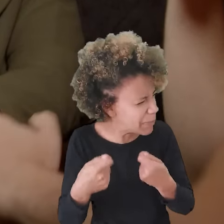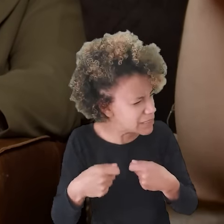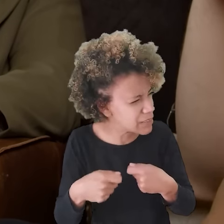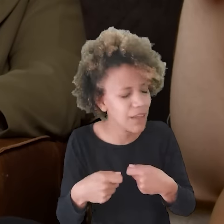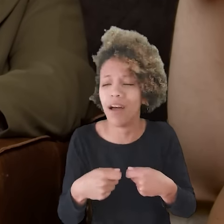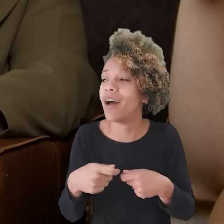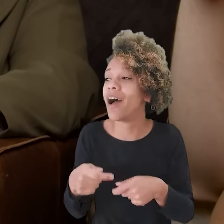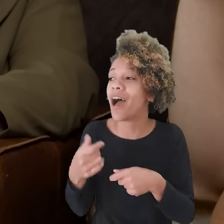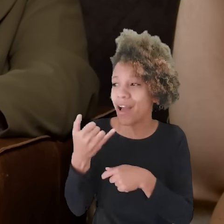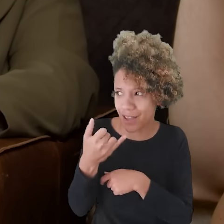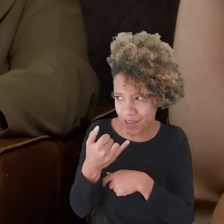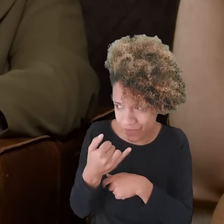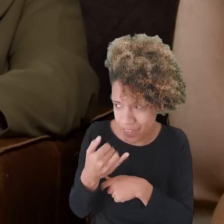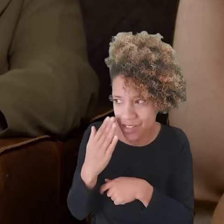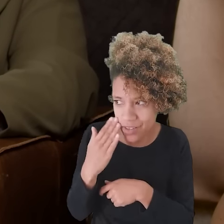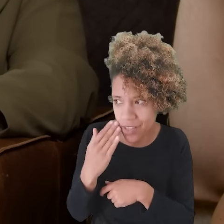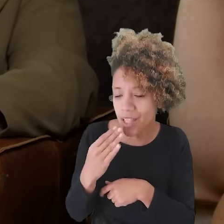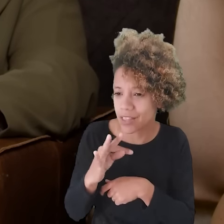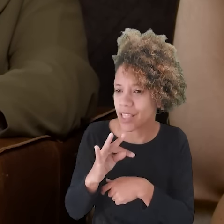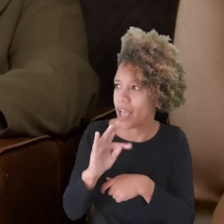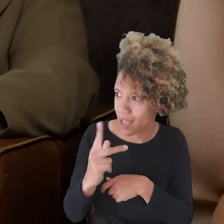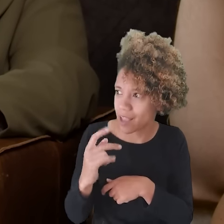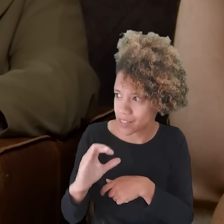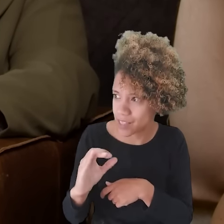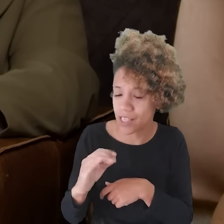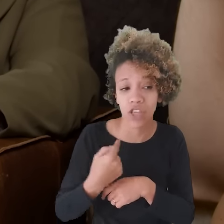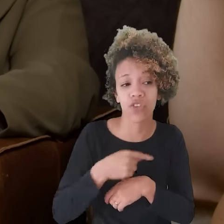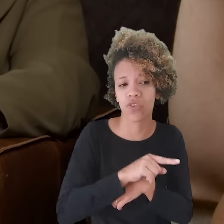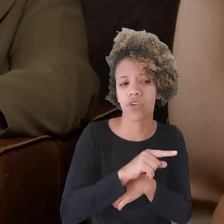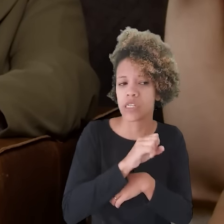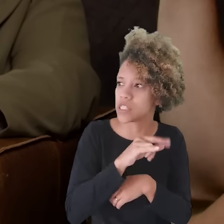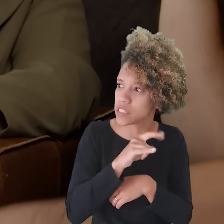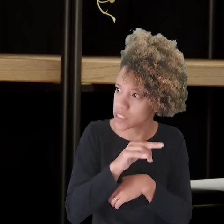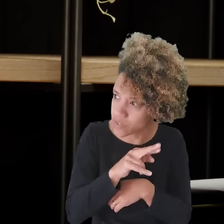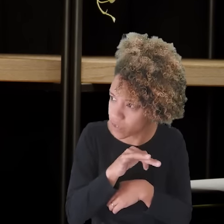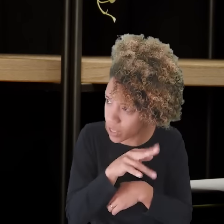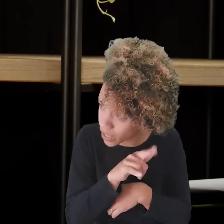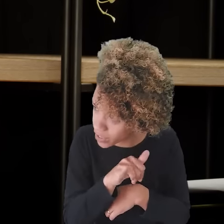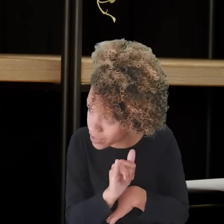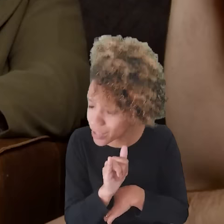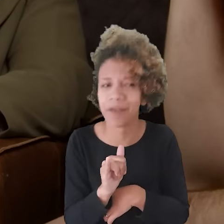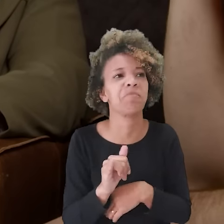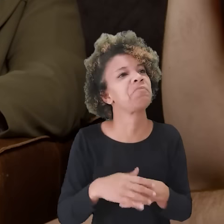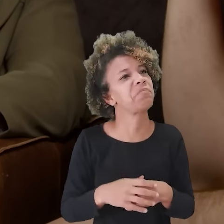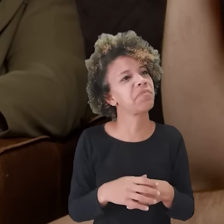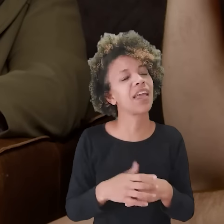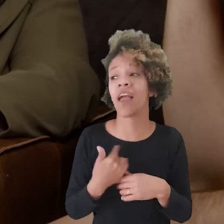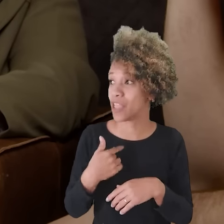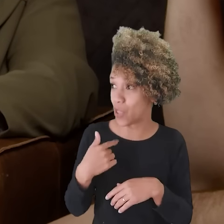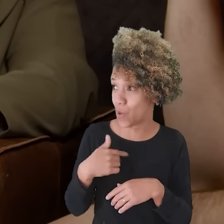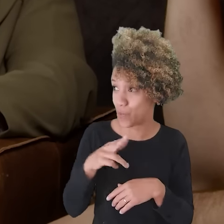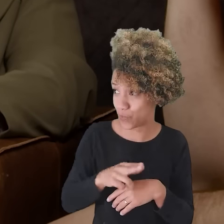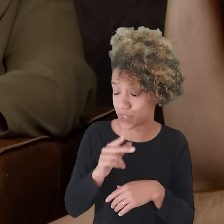ela ela arrumou aquela canetinha para mim entrega a c e a gente foi naquele parque lá que é o Six flags né que é só montanha russa E aí